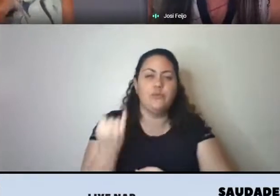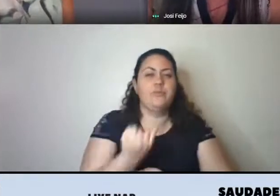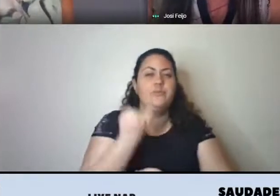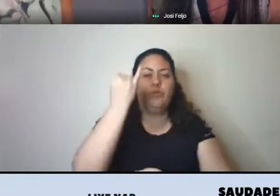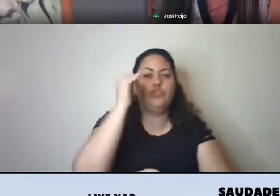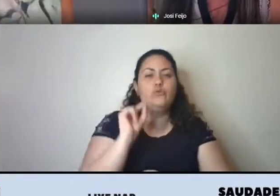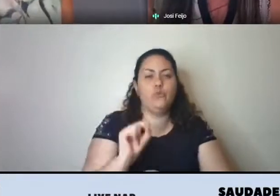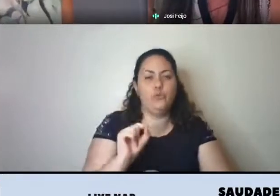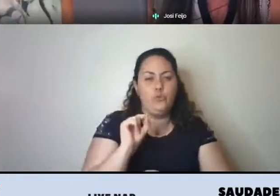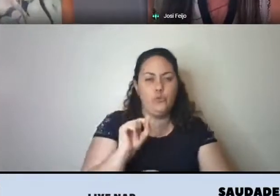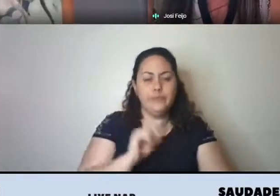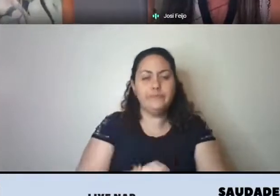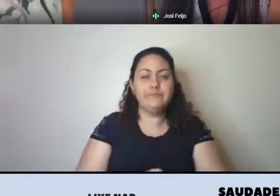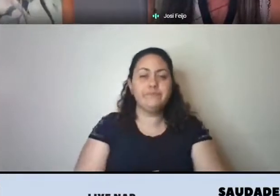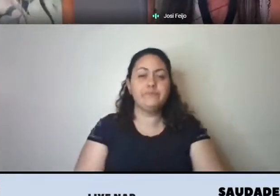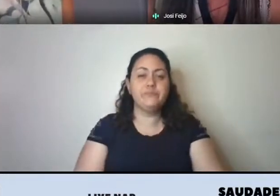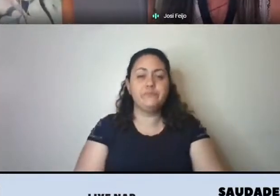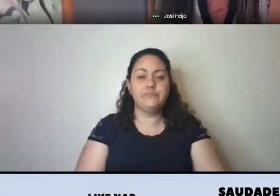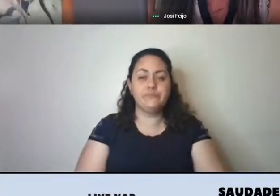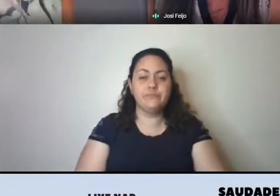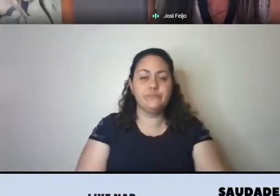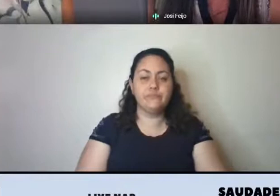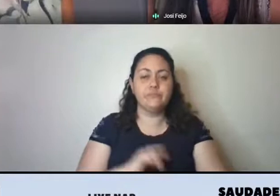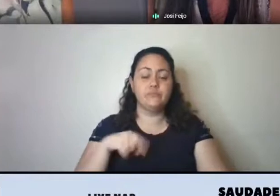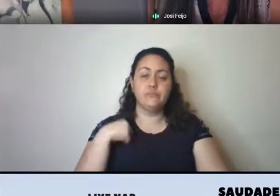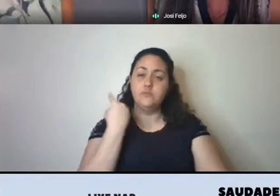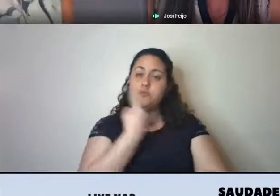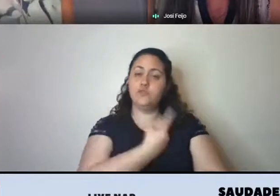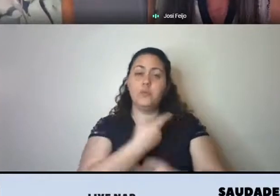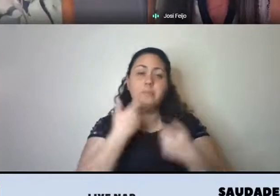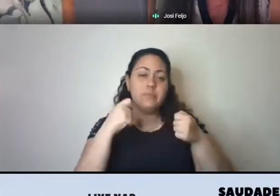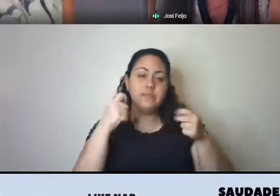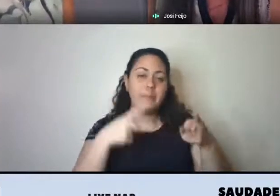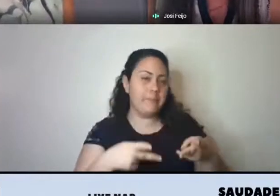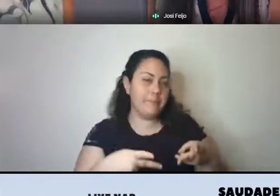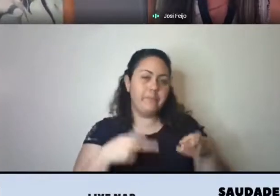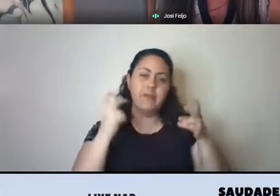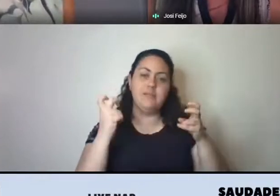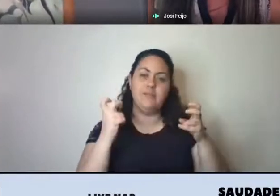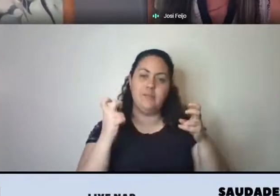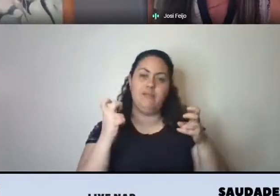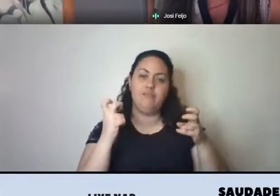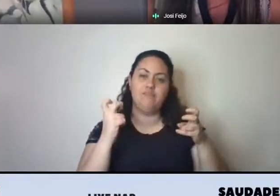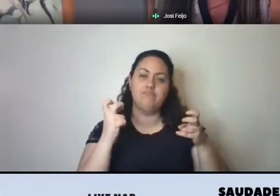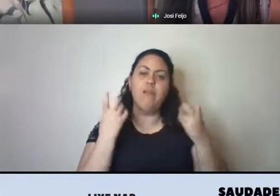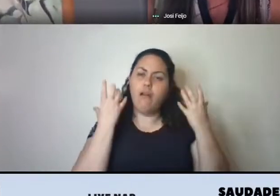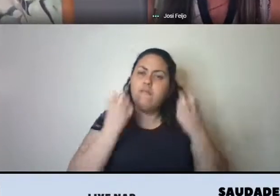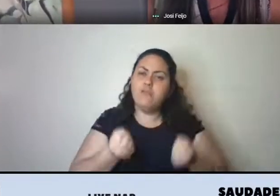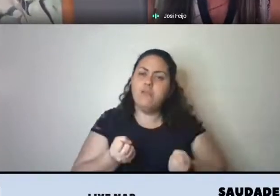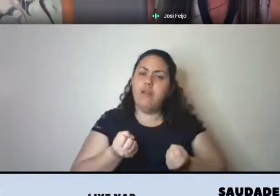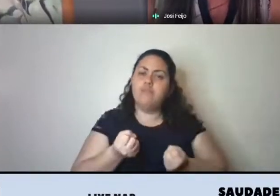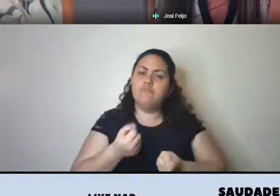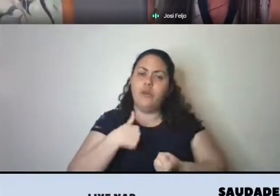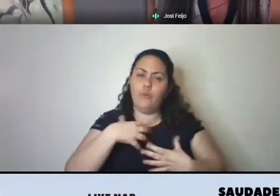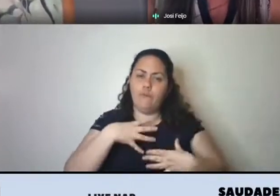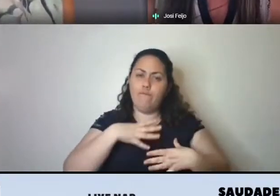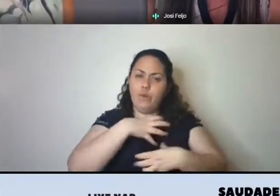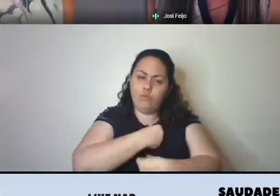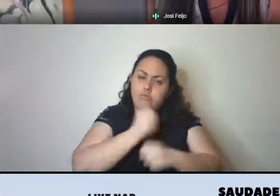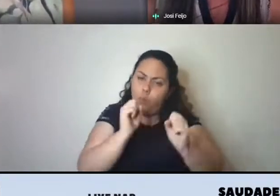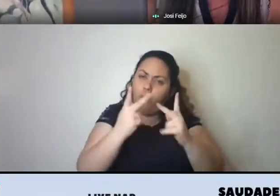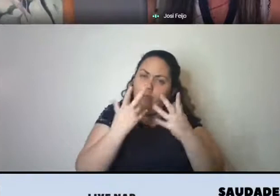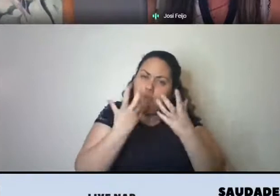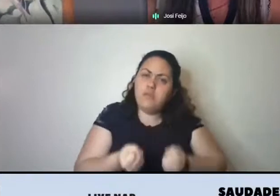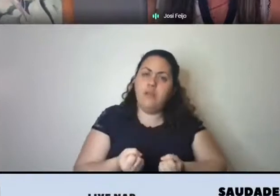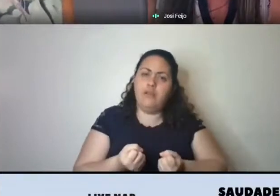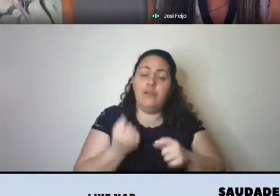né, a gente identificar, né, se permitir sentir essas frustrações, né? A gente vem de um